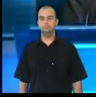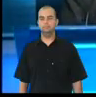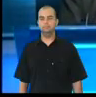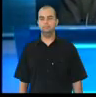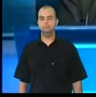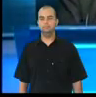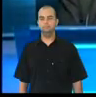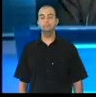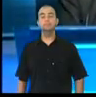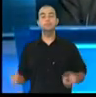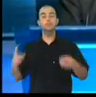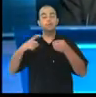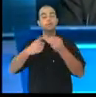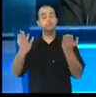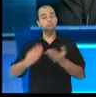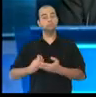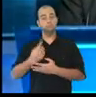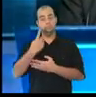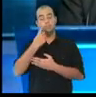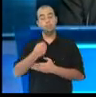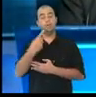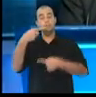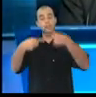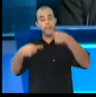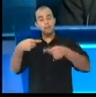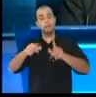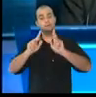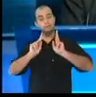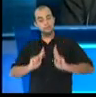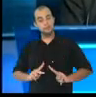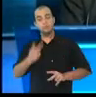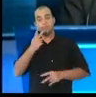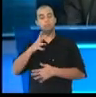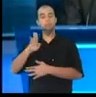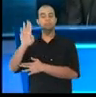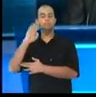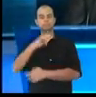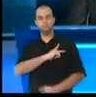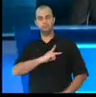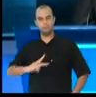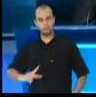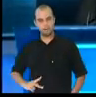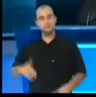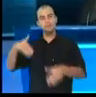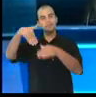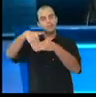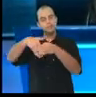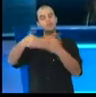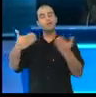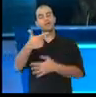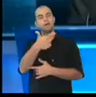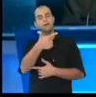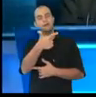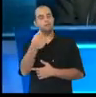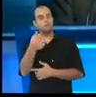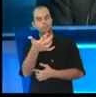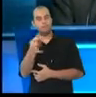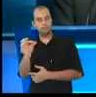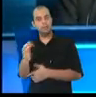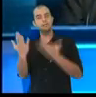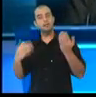Voltamos ao vivo com o primeiro debate entre os candidatos à presidência da República nas eleições 2010. Estão com a Band